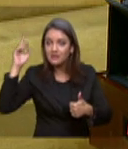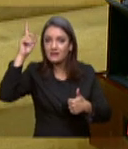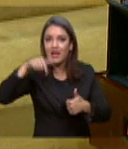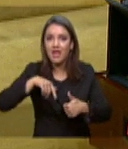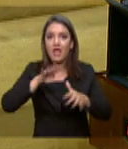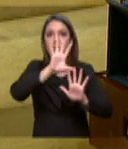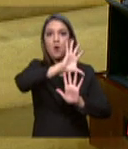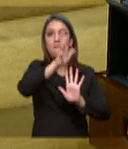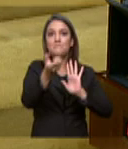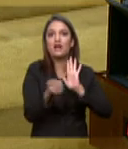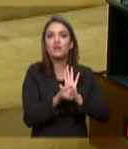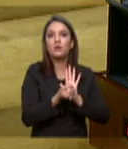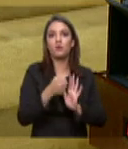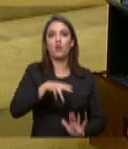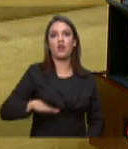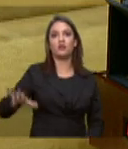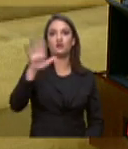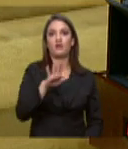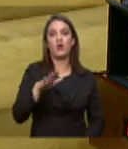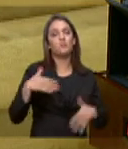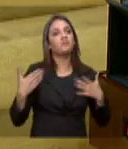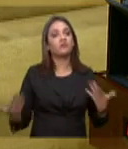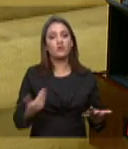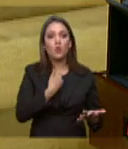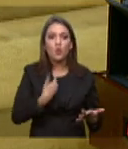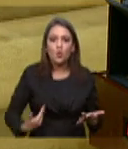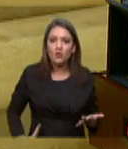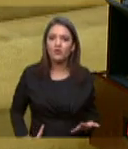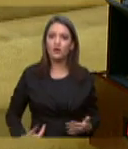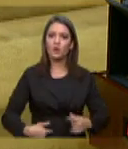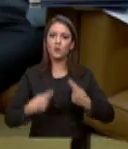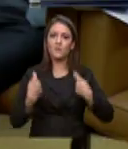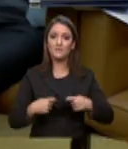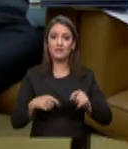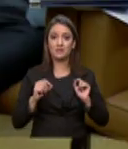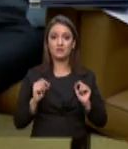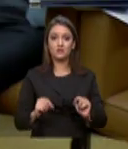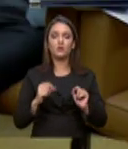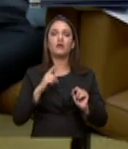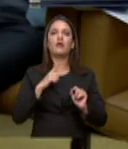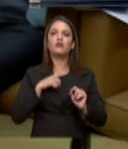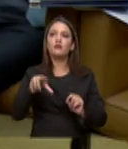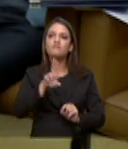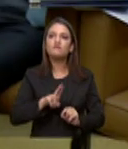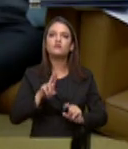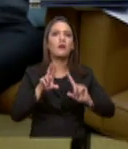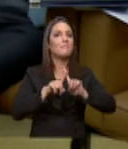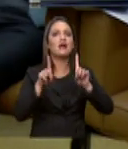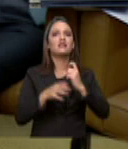nacional, exigindo que o Estado dê sua utilização dentro das condições que